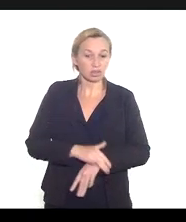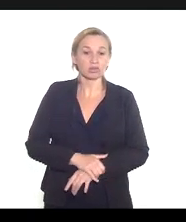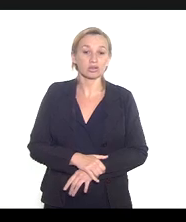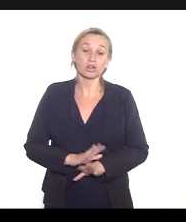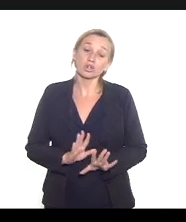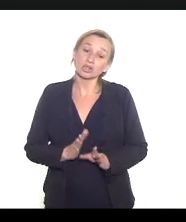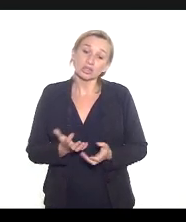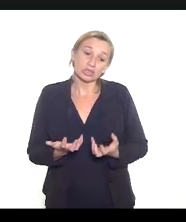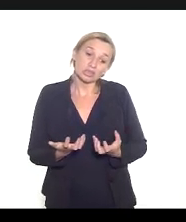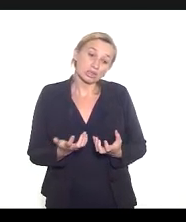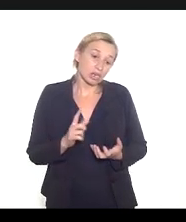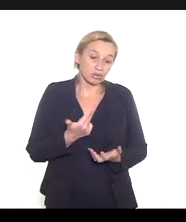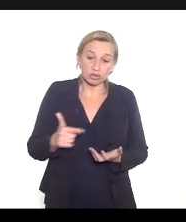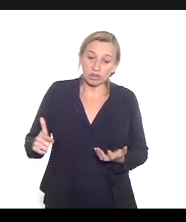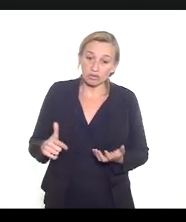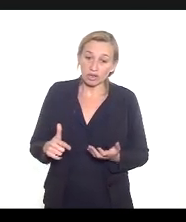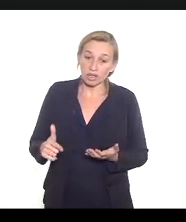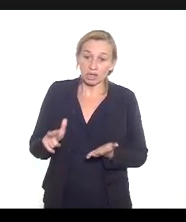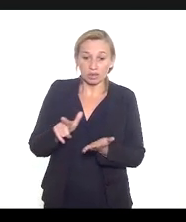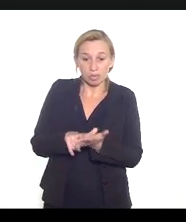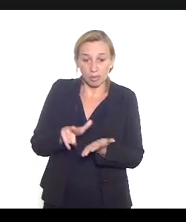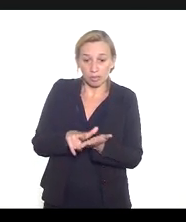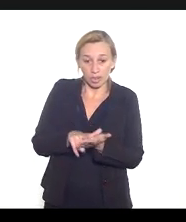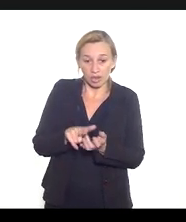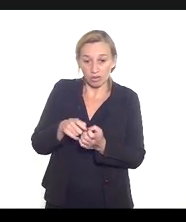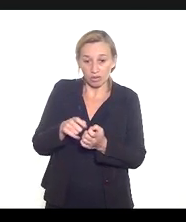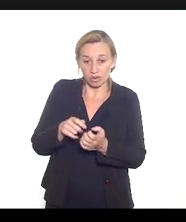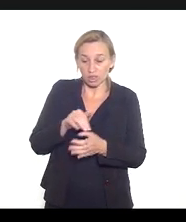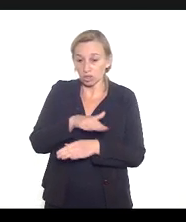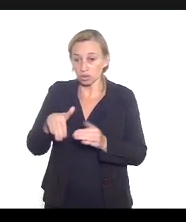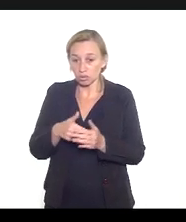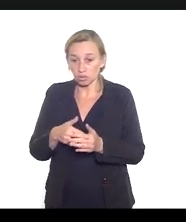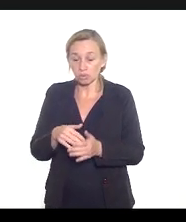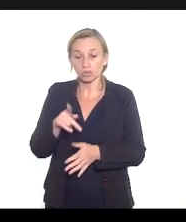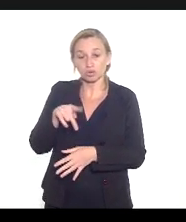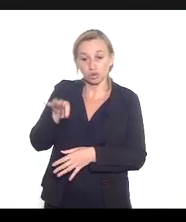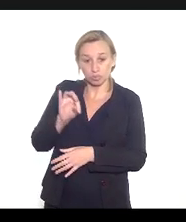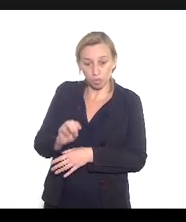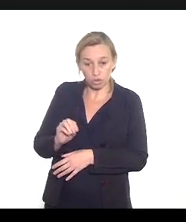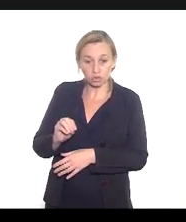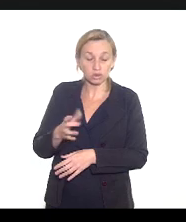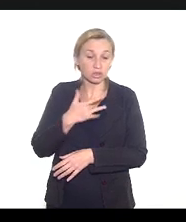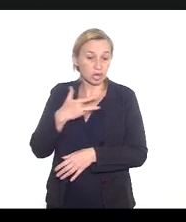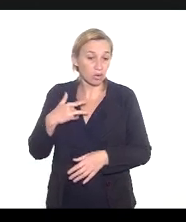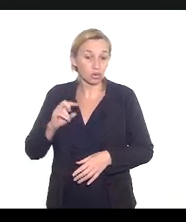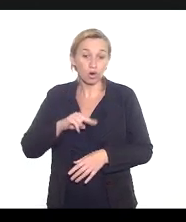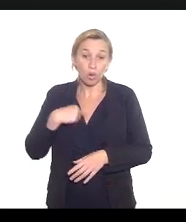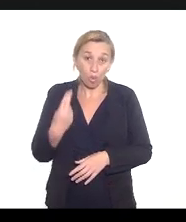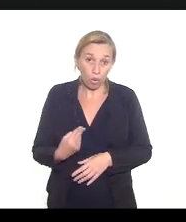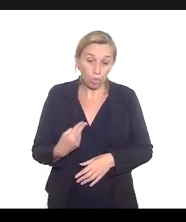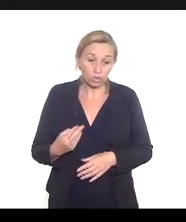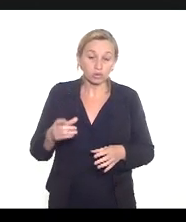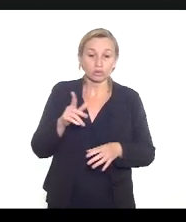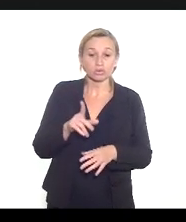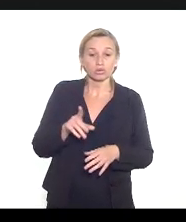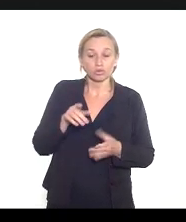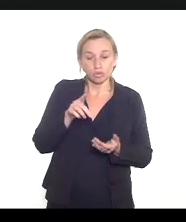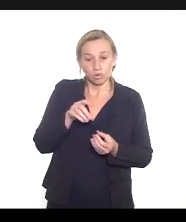caso ela não com sua esse termo fica disponibilizado um posto de saúde ou é polos